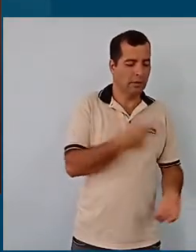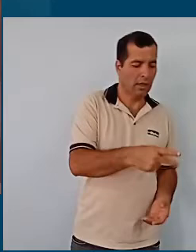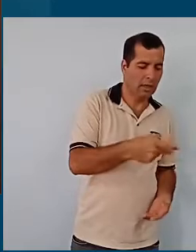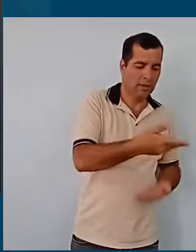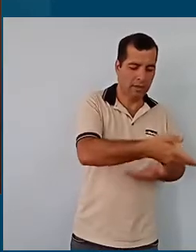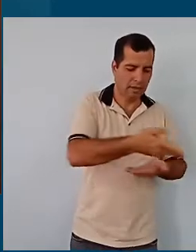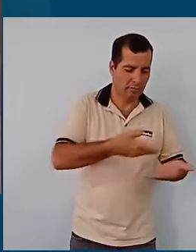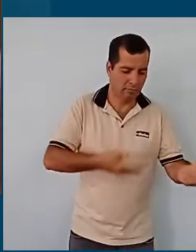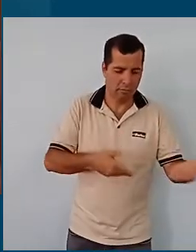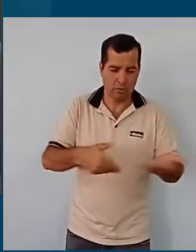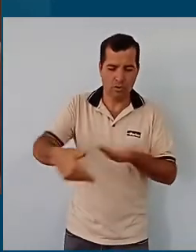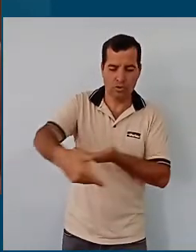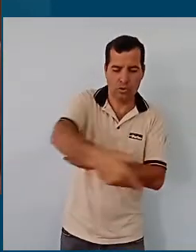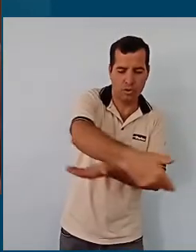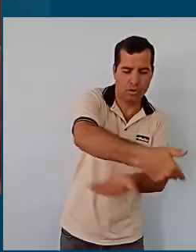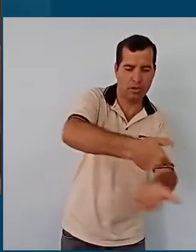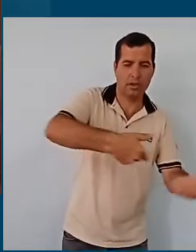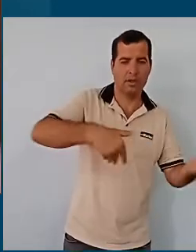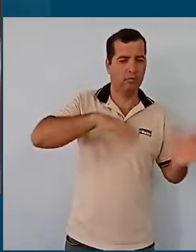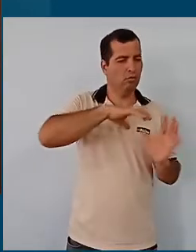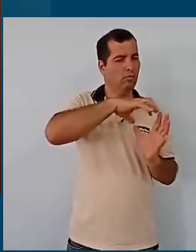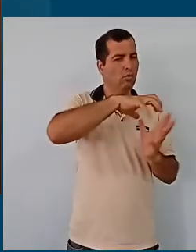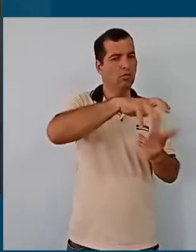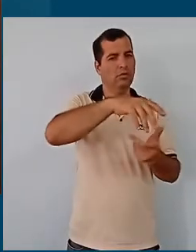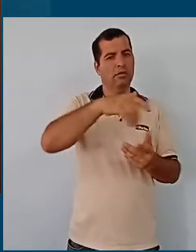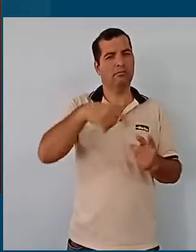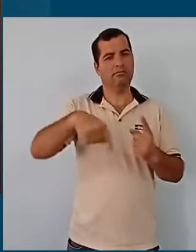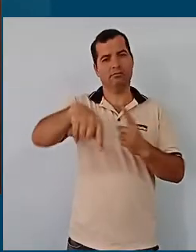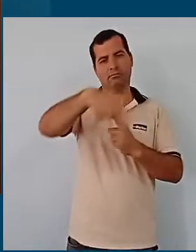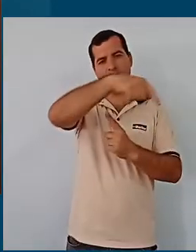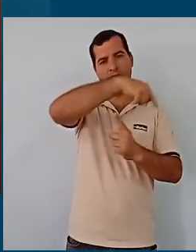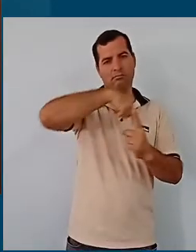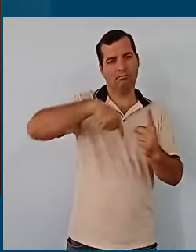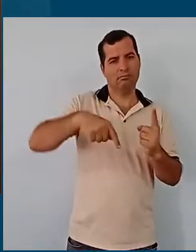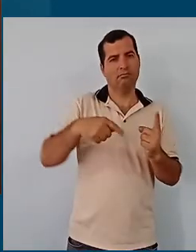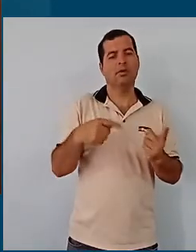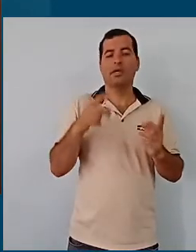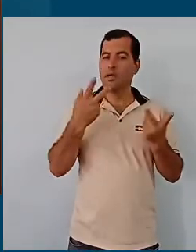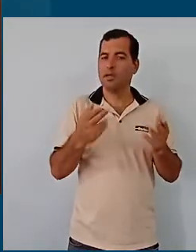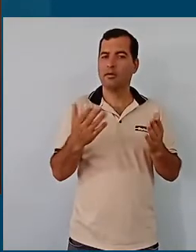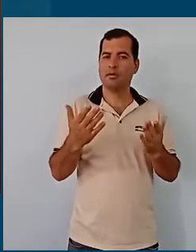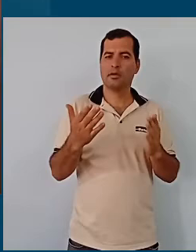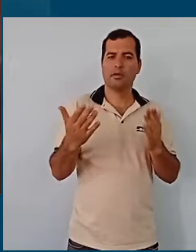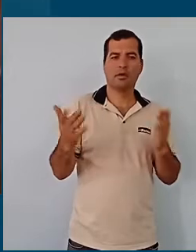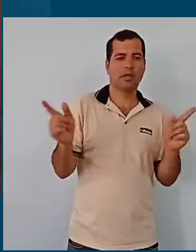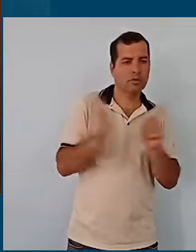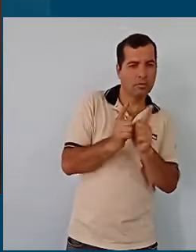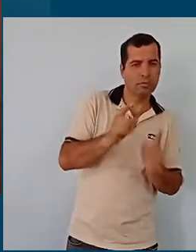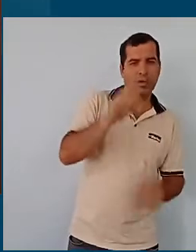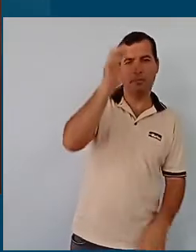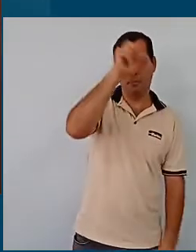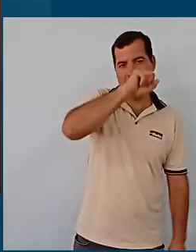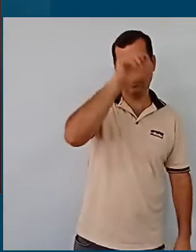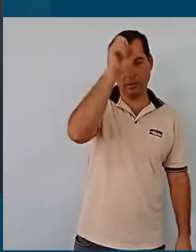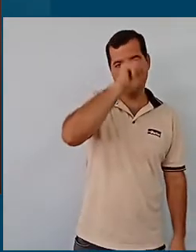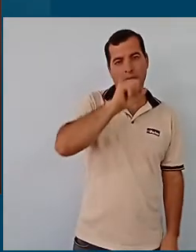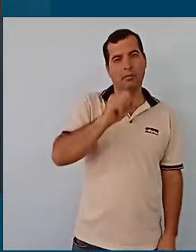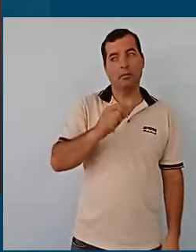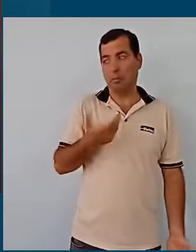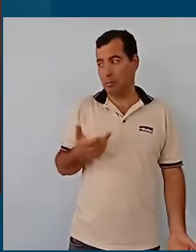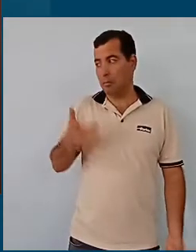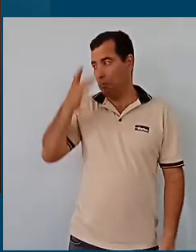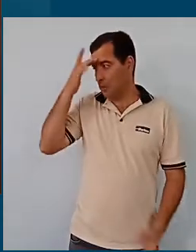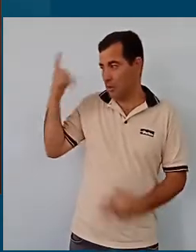vai estabelecendo com o mundo ao redor, que a gente traduz como aprendizagens, que não é sinônimo de ter alguém